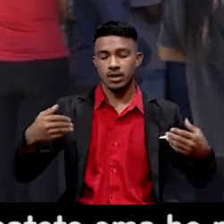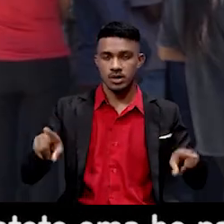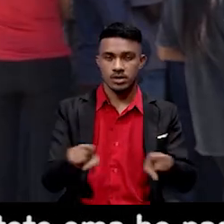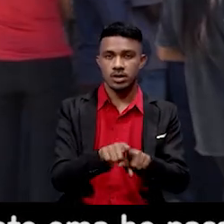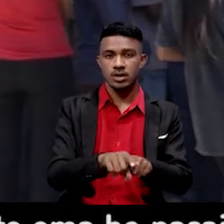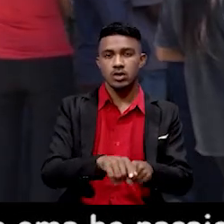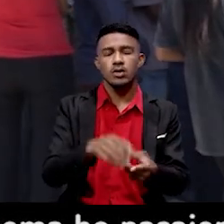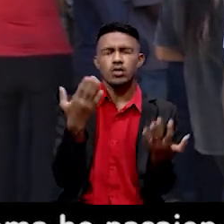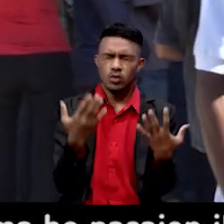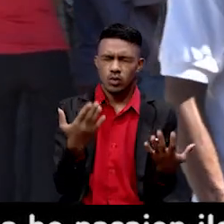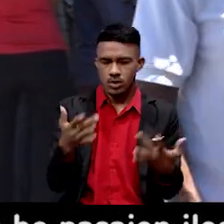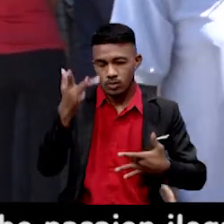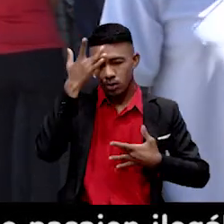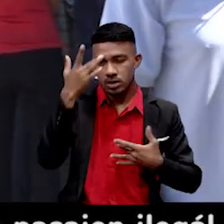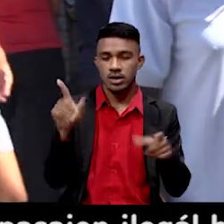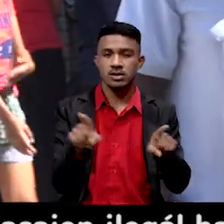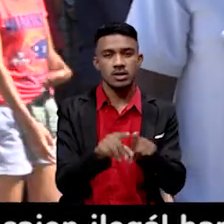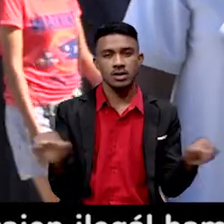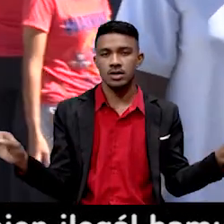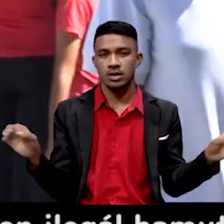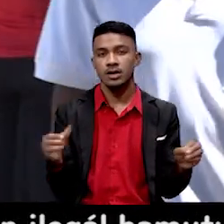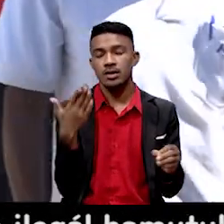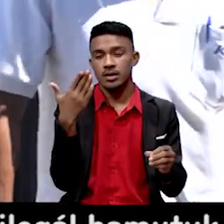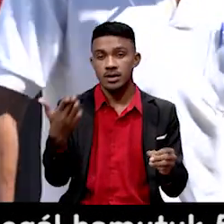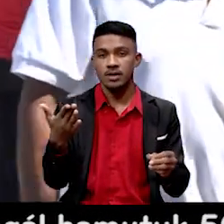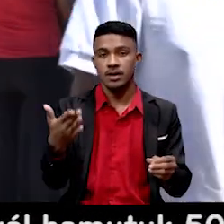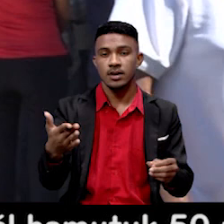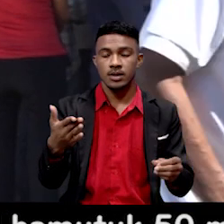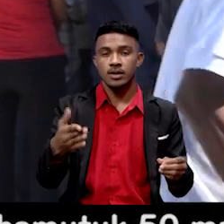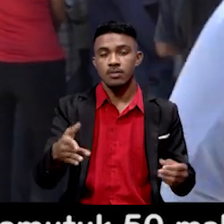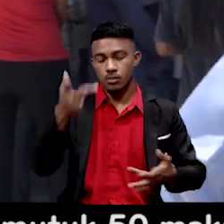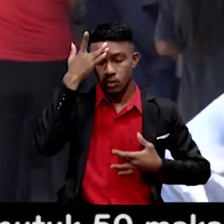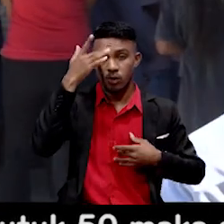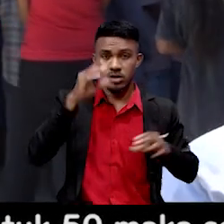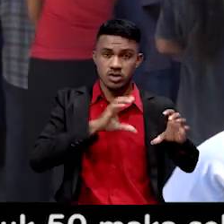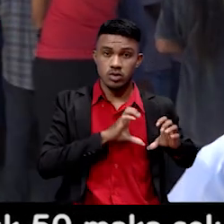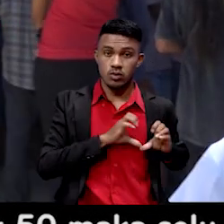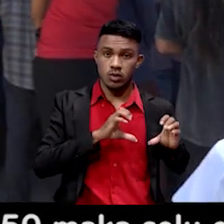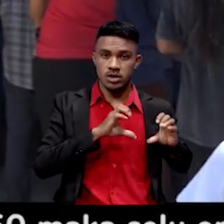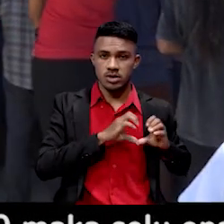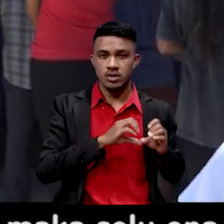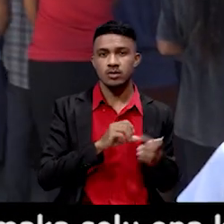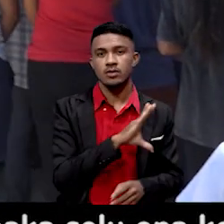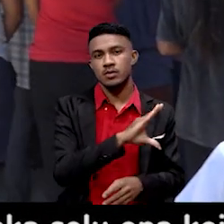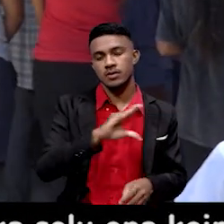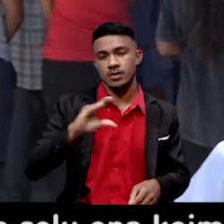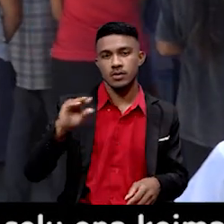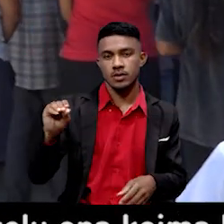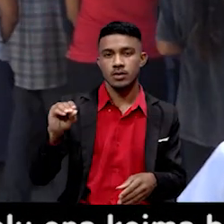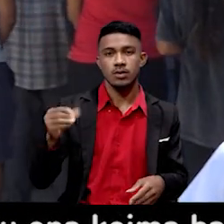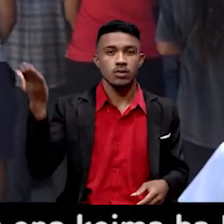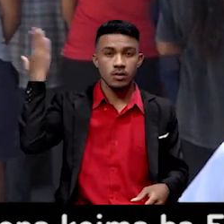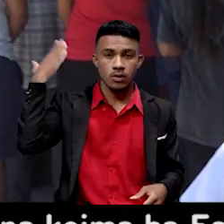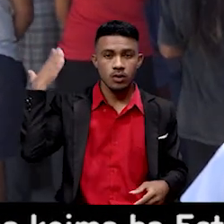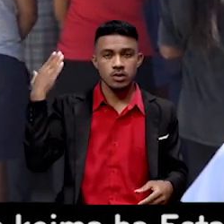era. Ia, nia moras, nia sofre coração. Nia sofre coração e nia desde o lugar nisso